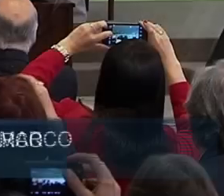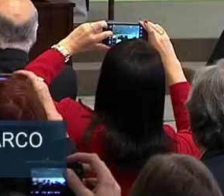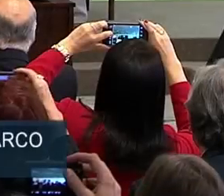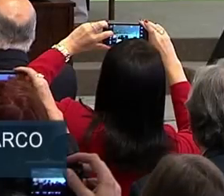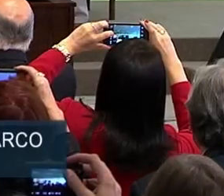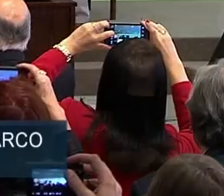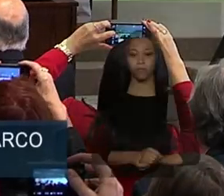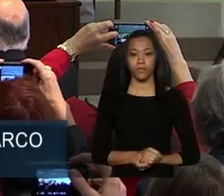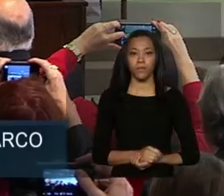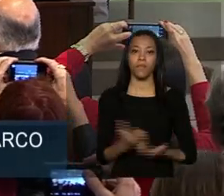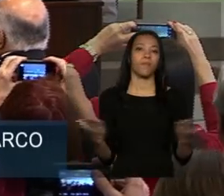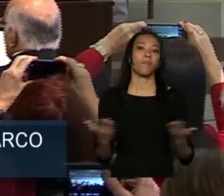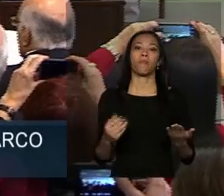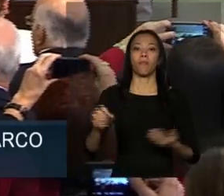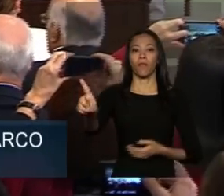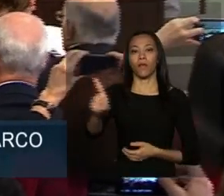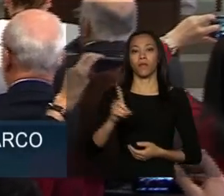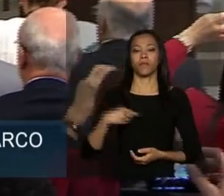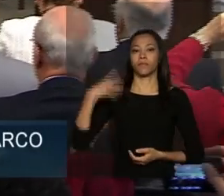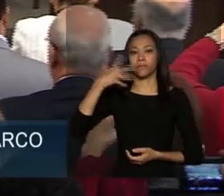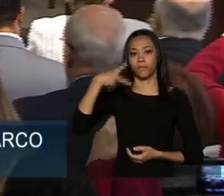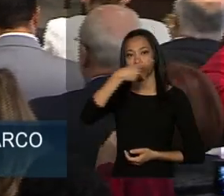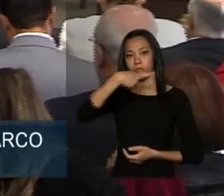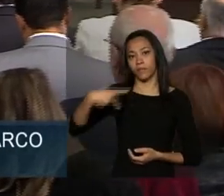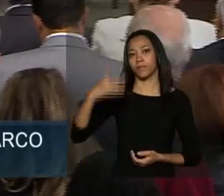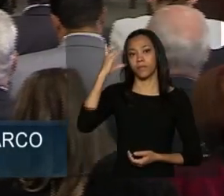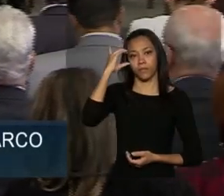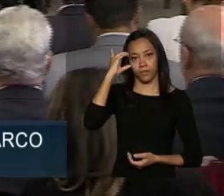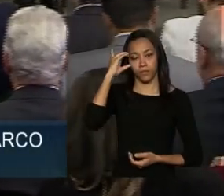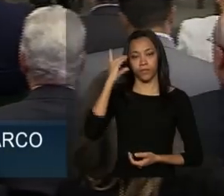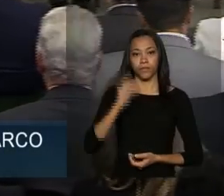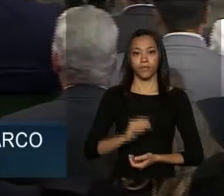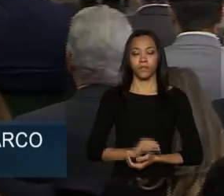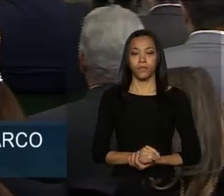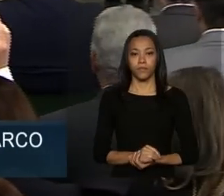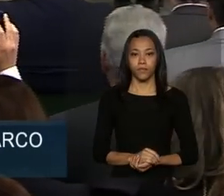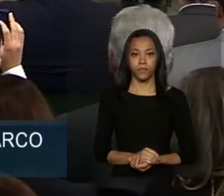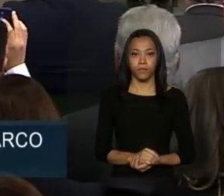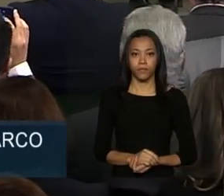Senhoras e senhores, com a palavra a Presidenta da República, Dilma Rousseff.